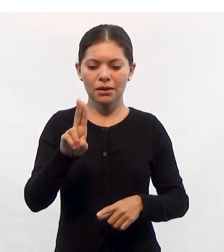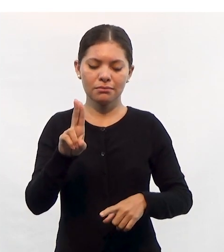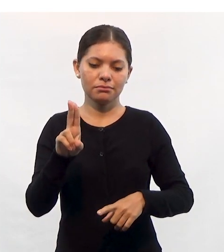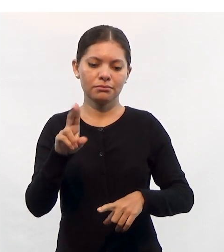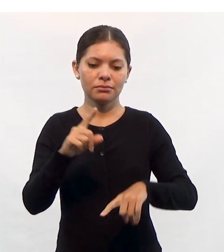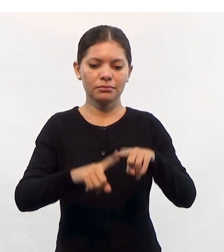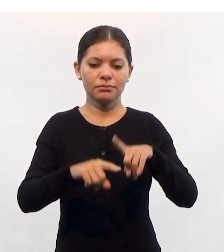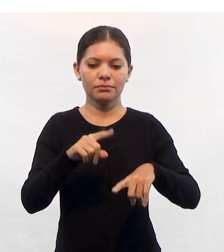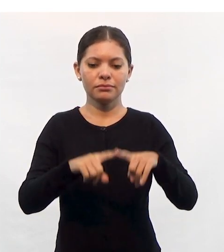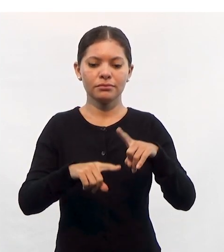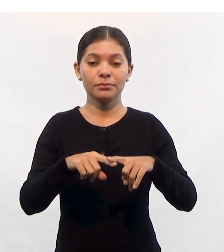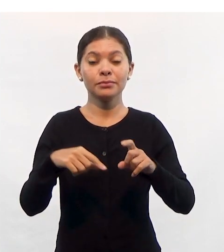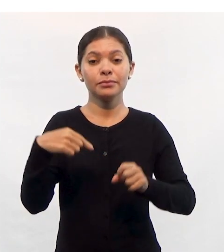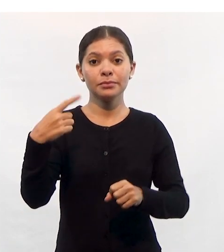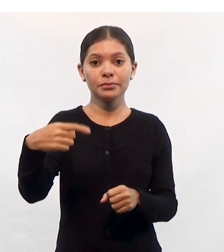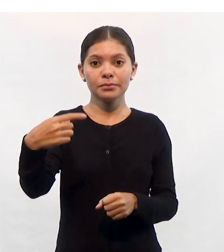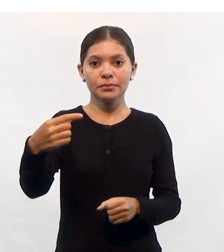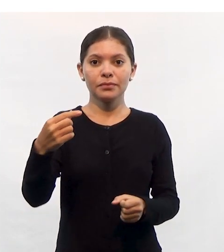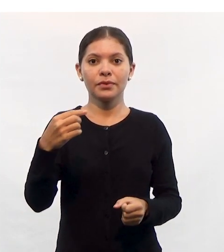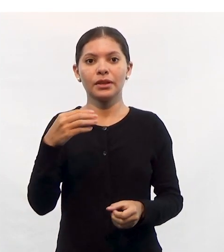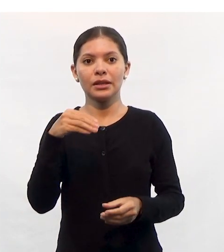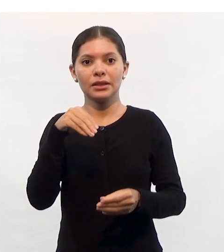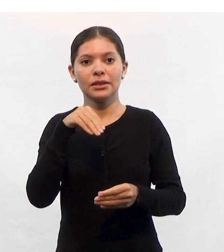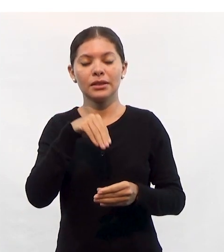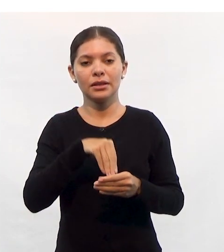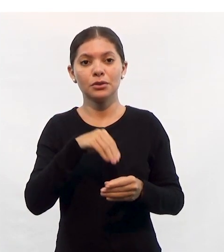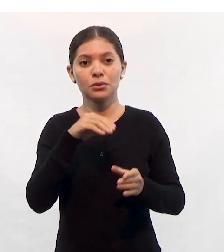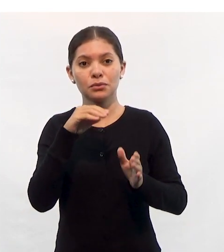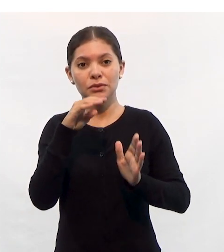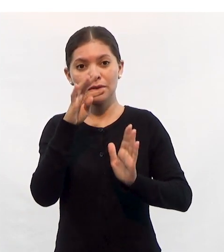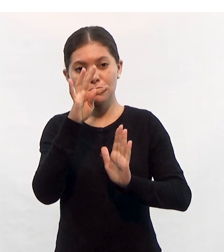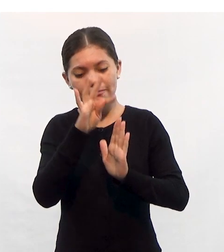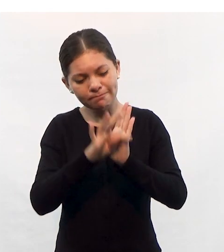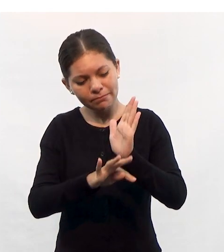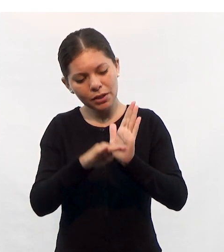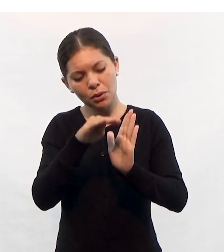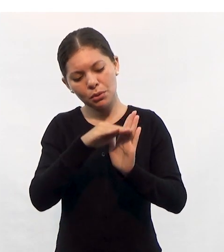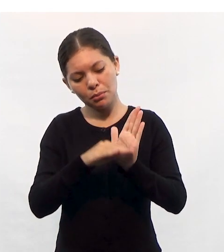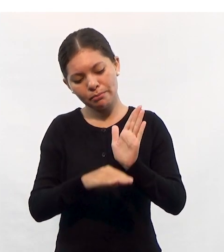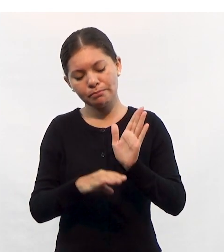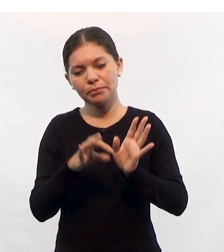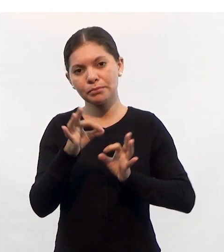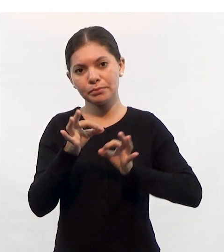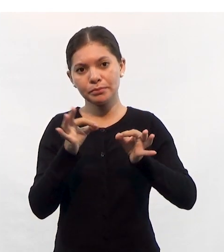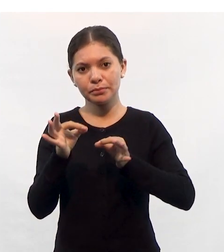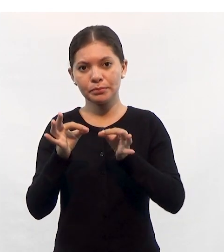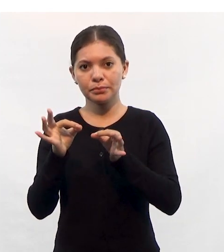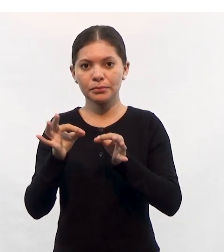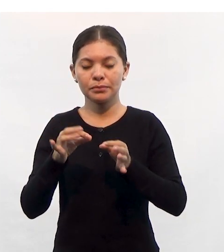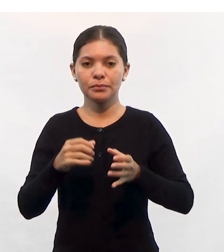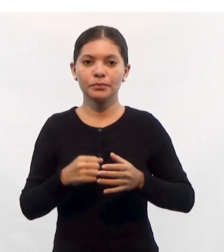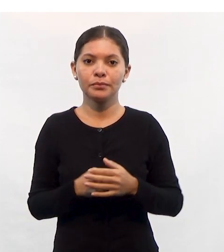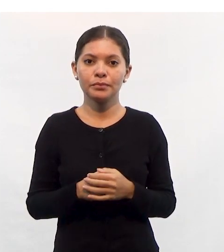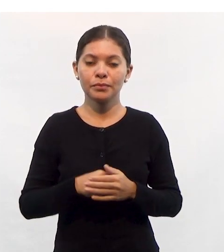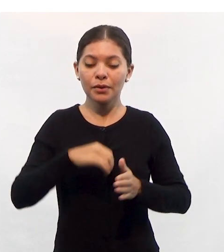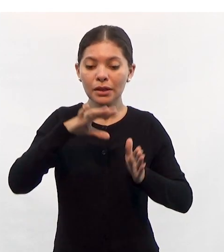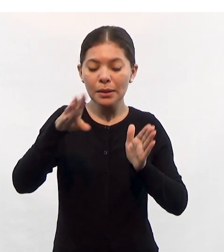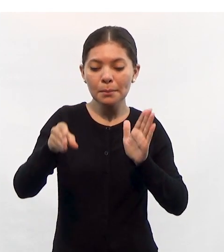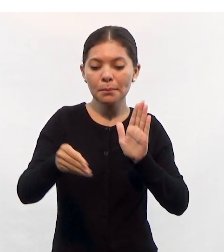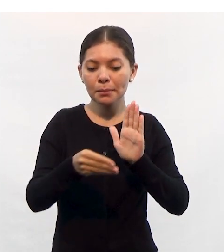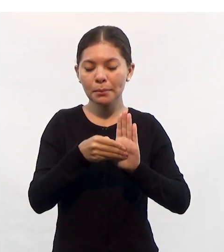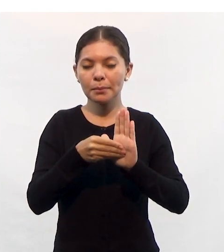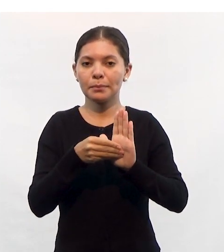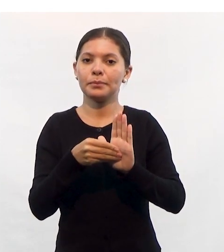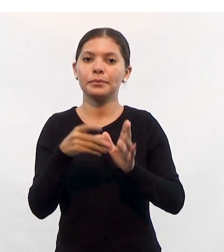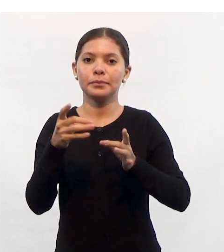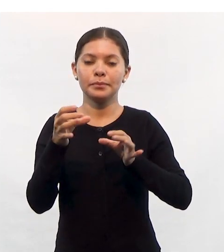as máquinas E aí nesse dentro desse planejamento eu vou fazer a formulação do plano de produção vou